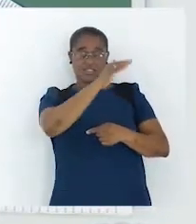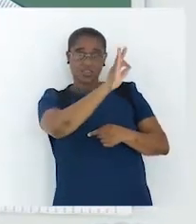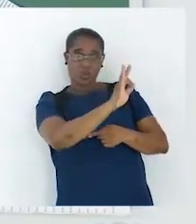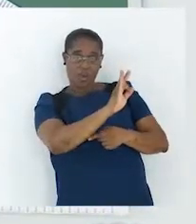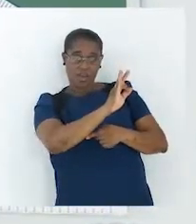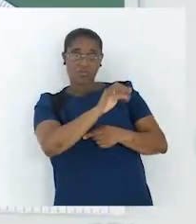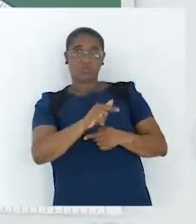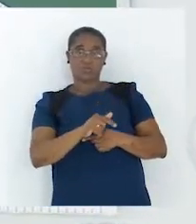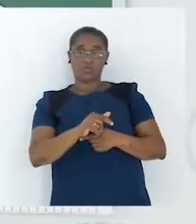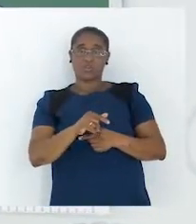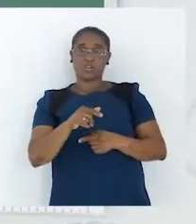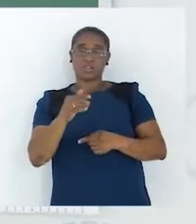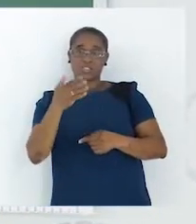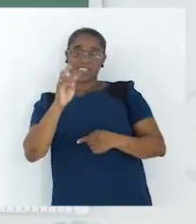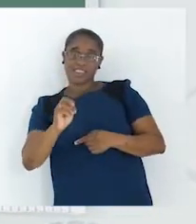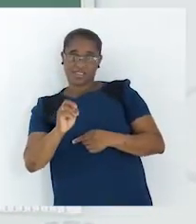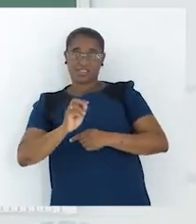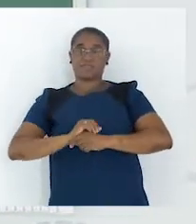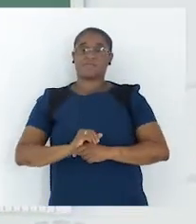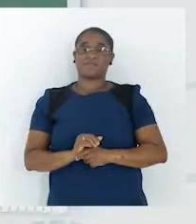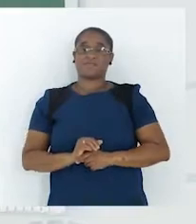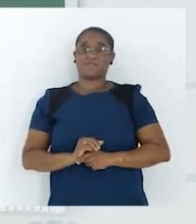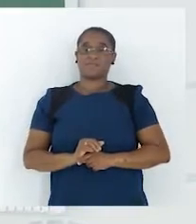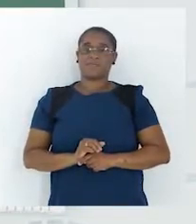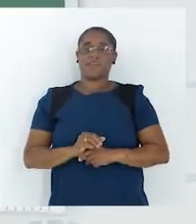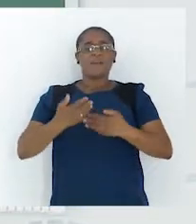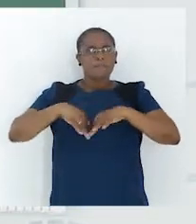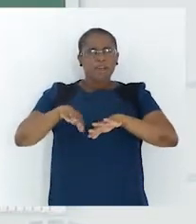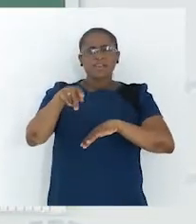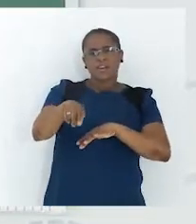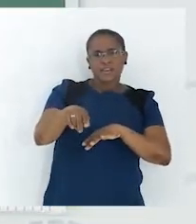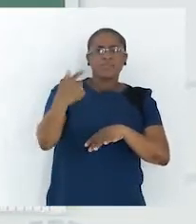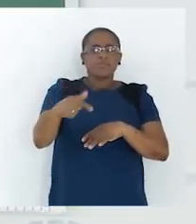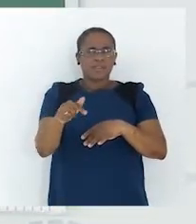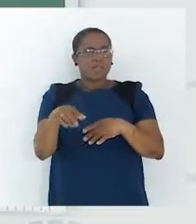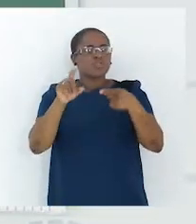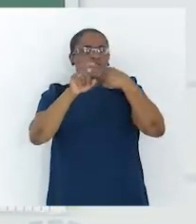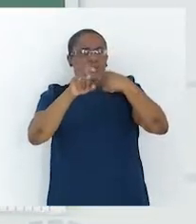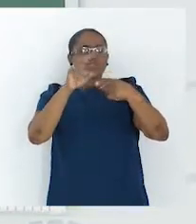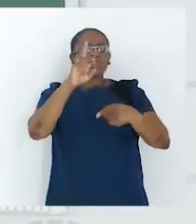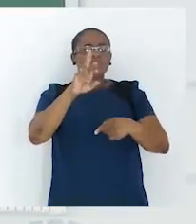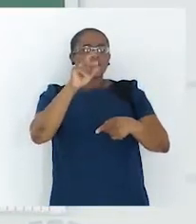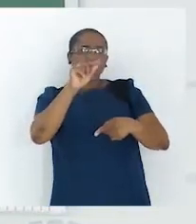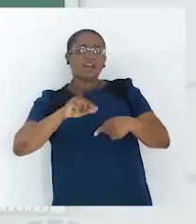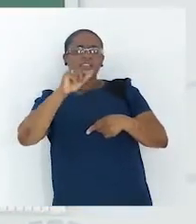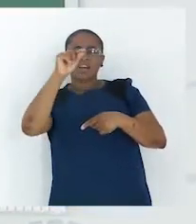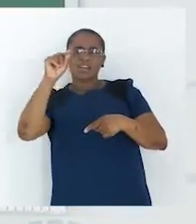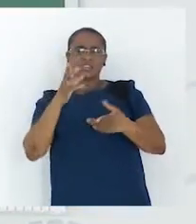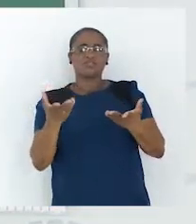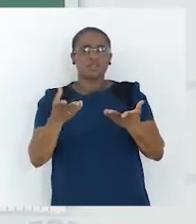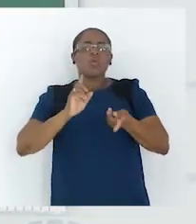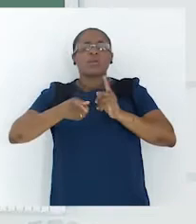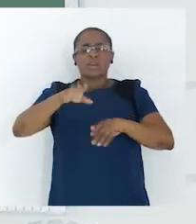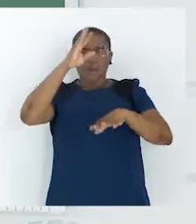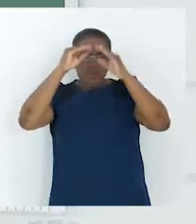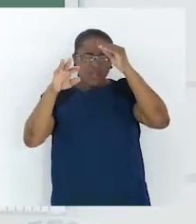4D e três mas aqui temos divisão de radicais O que aprendemos